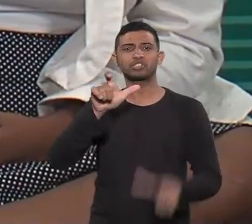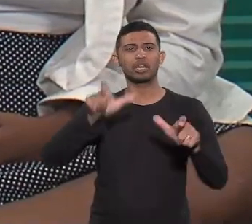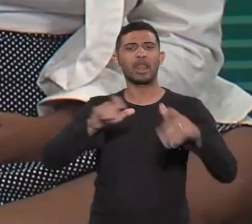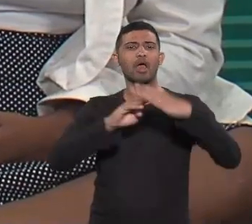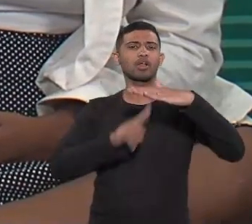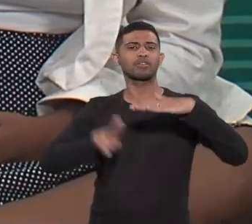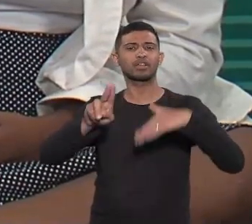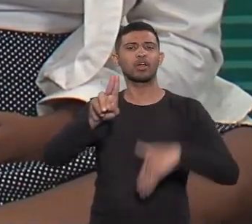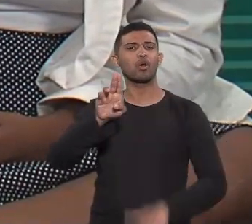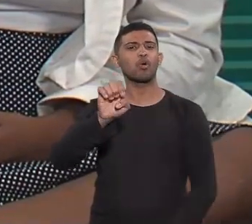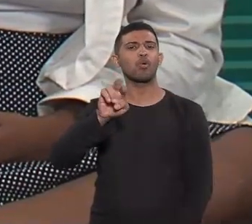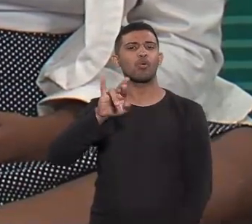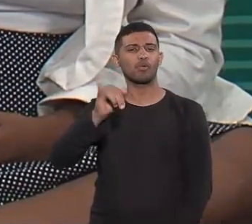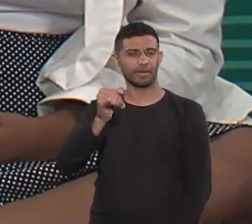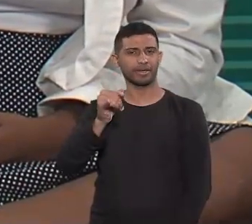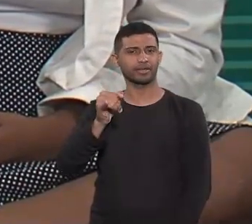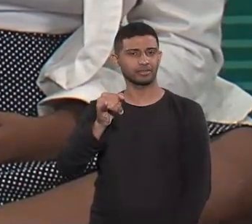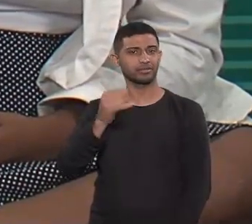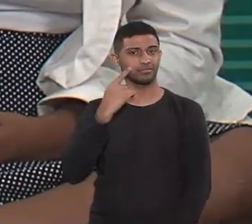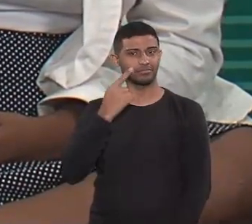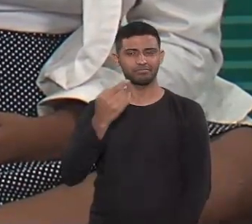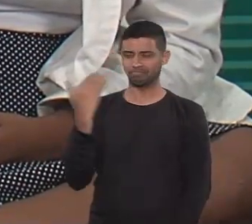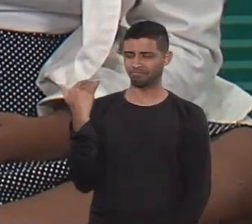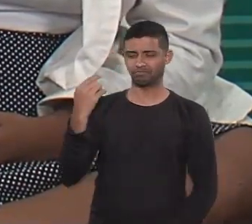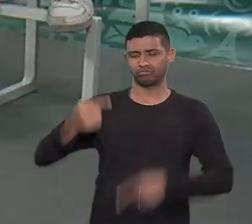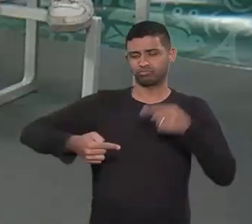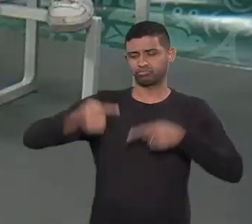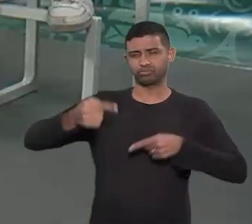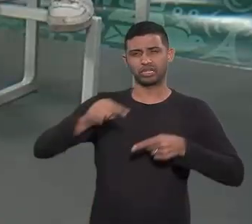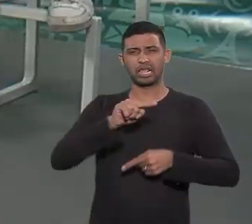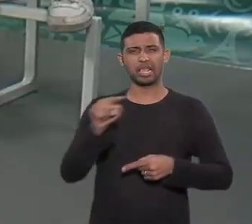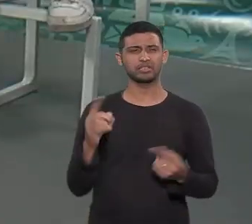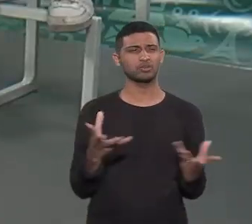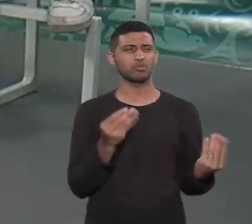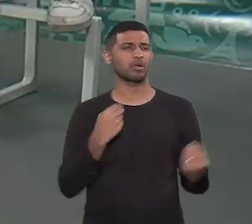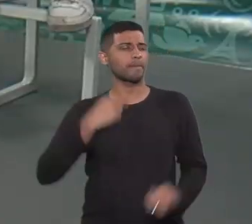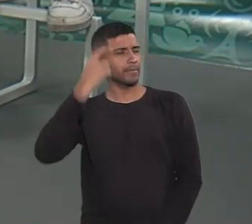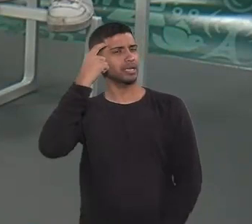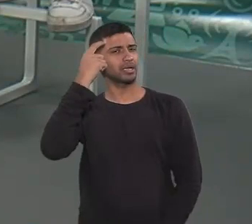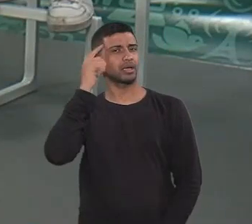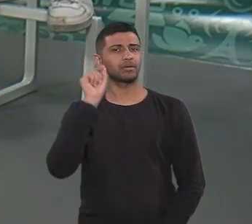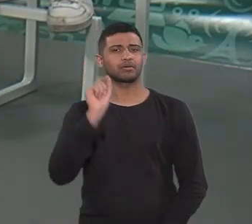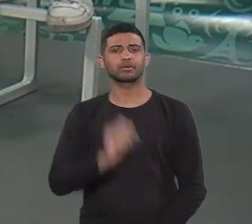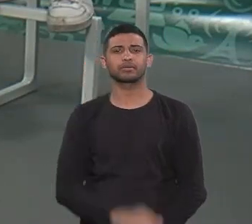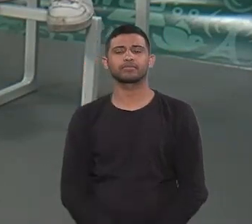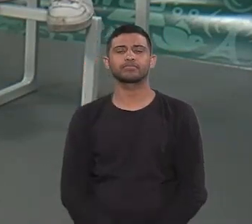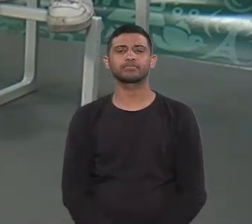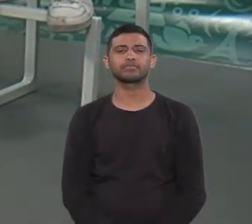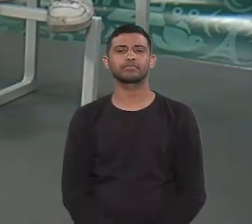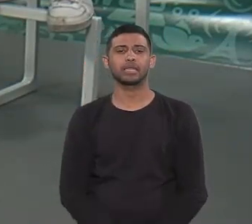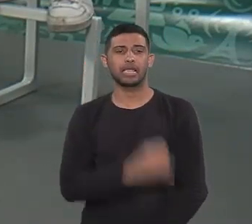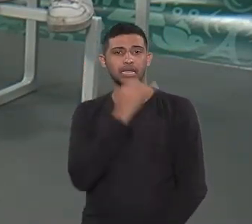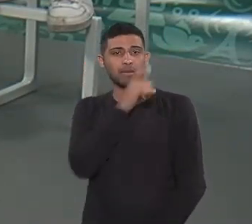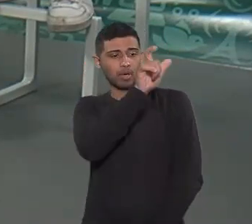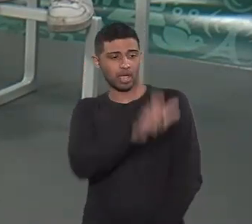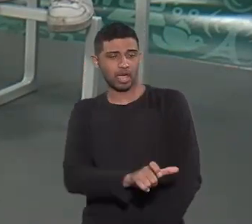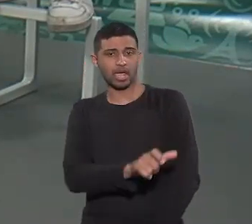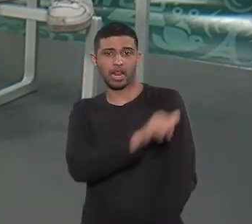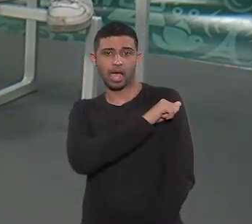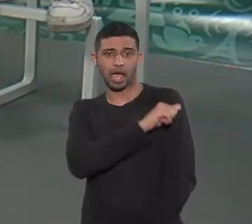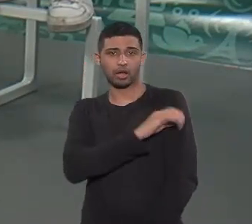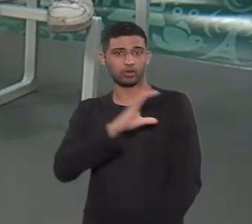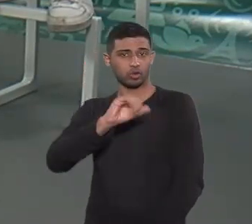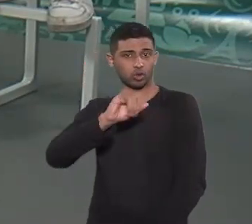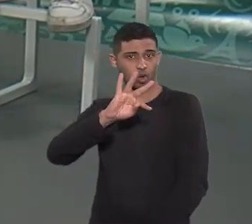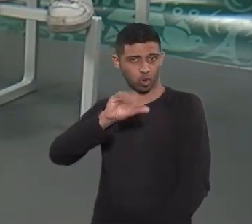na UERJ, bem lá no início dessa discussão, as pessoas achavam que o aluno